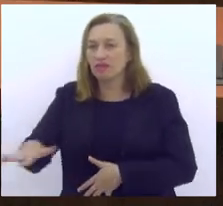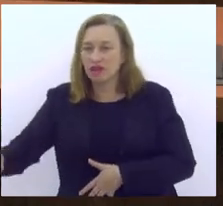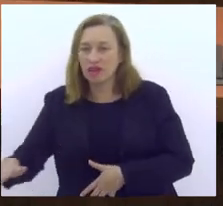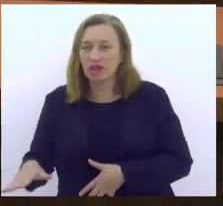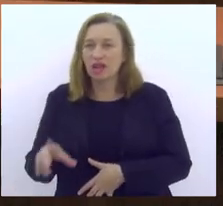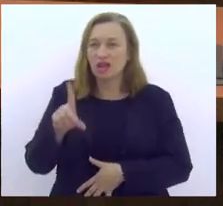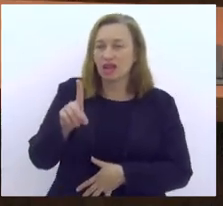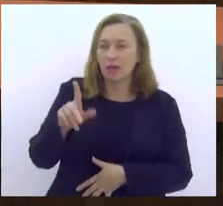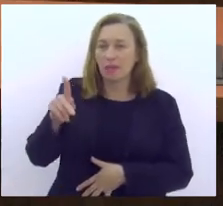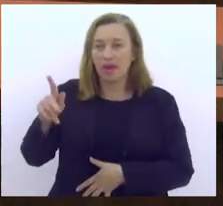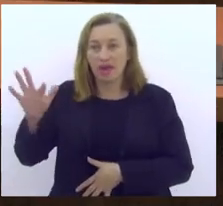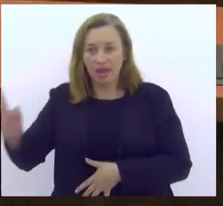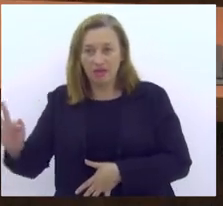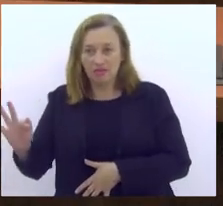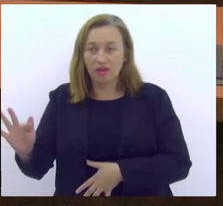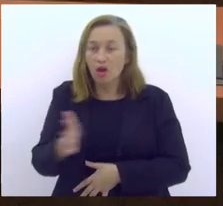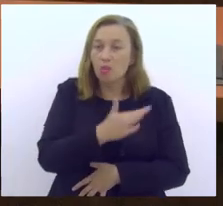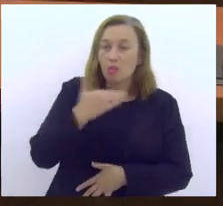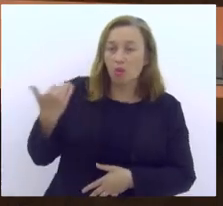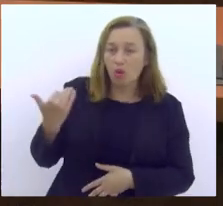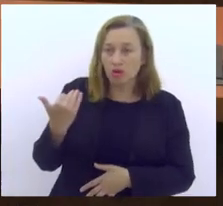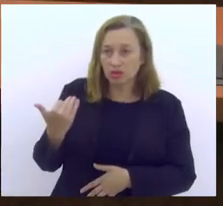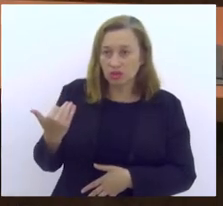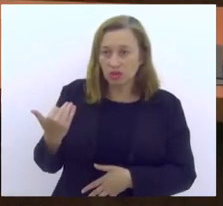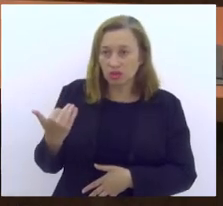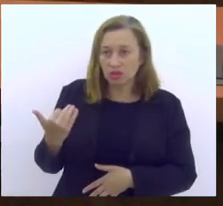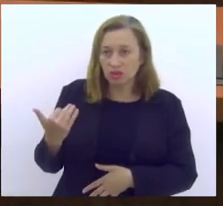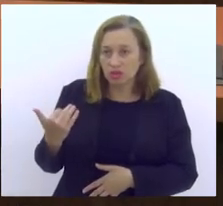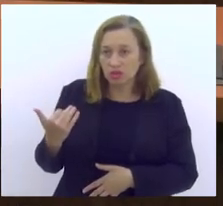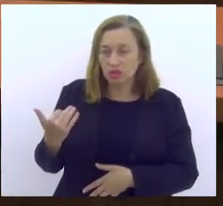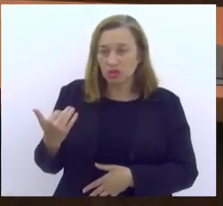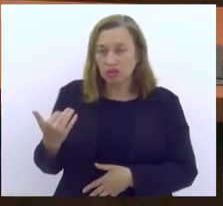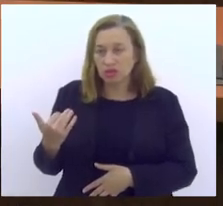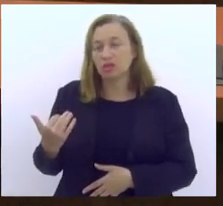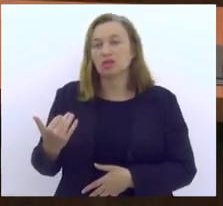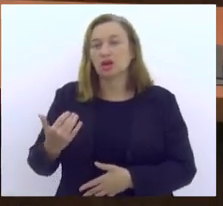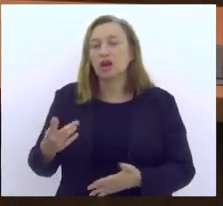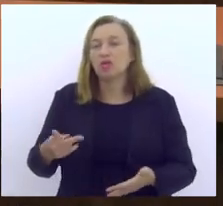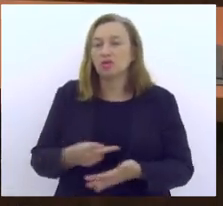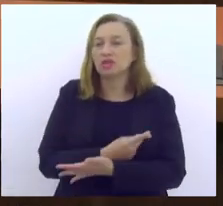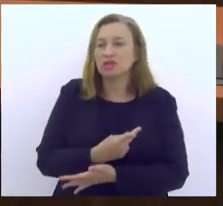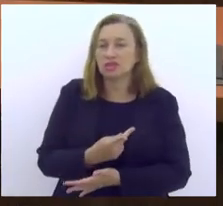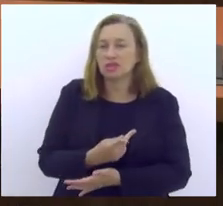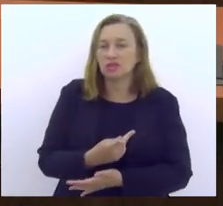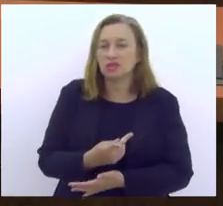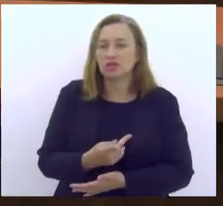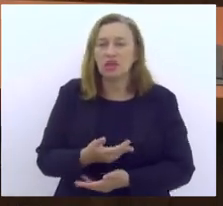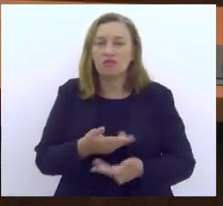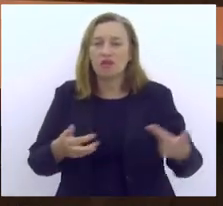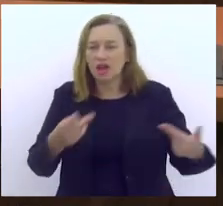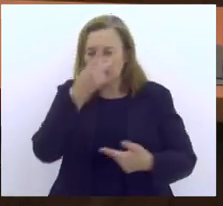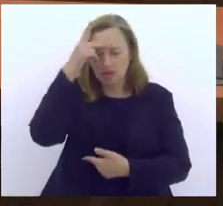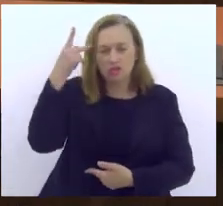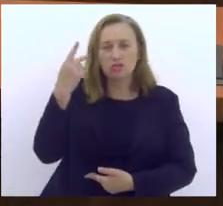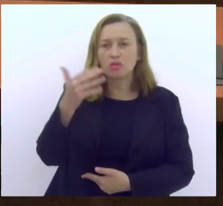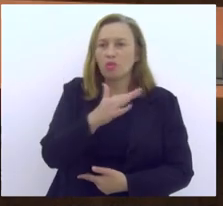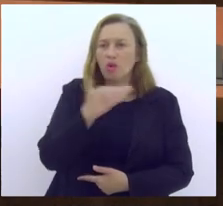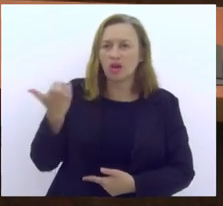de mortes provocadas pela polícia, porque a polícia continua atuando e continua tendo como efeito muita gente morrendo pela mão da